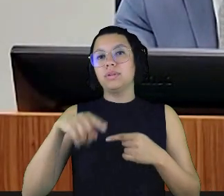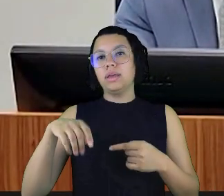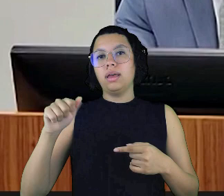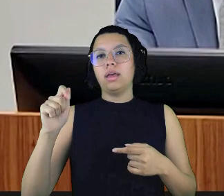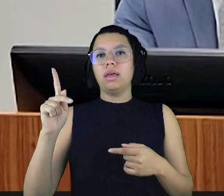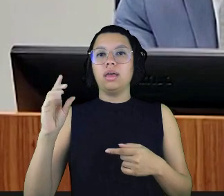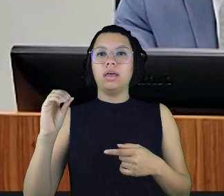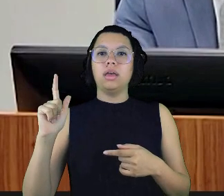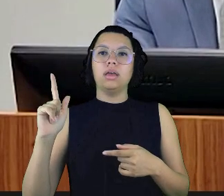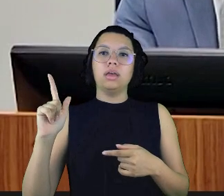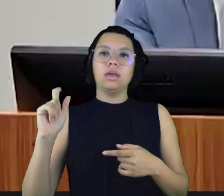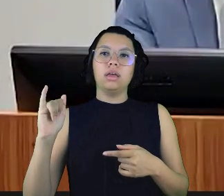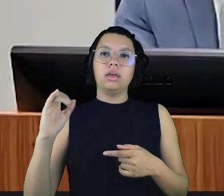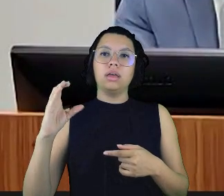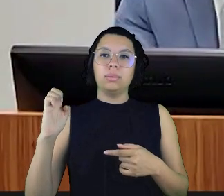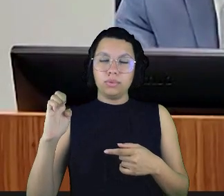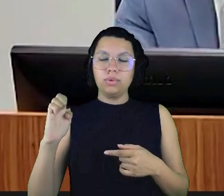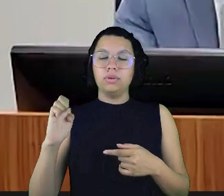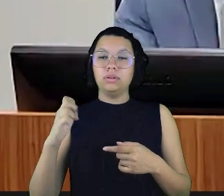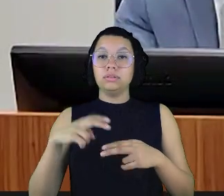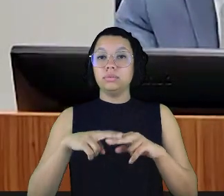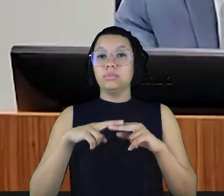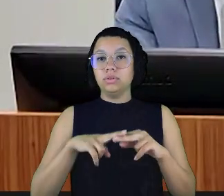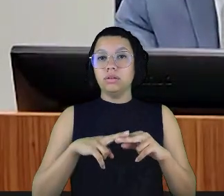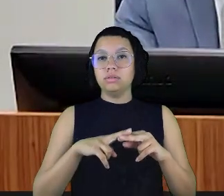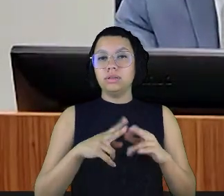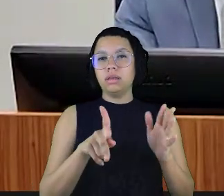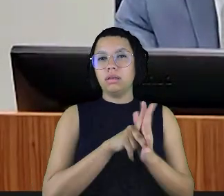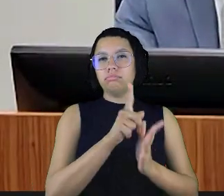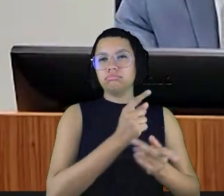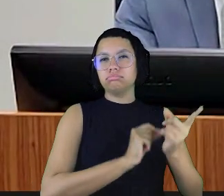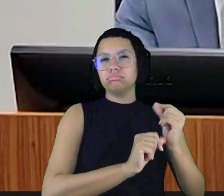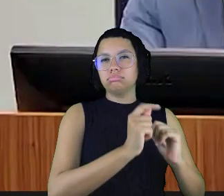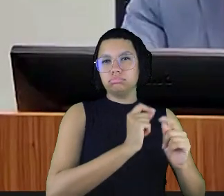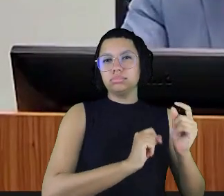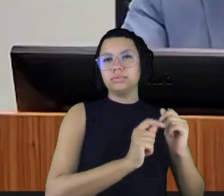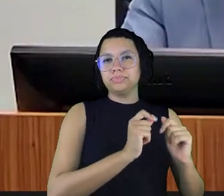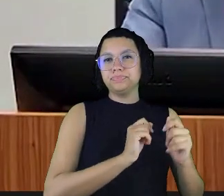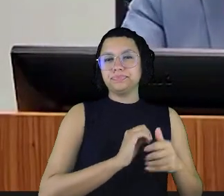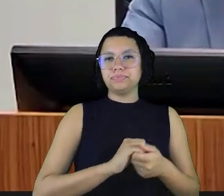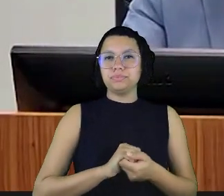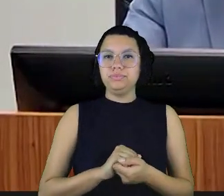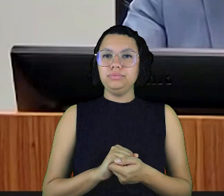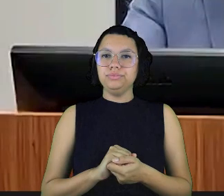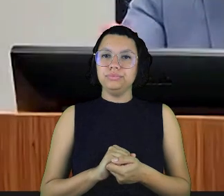de seguro por razões de natureza econômica.